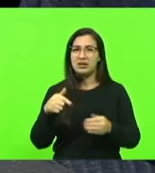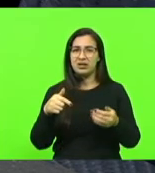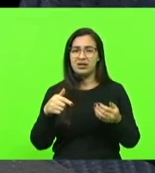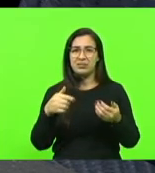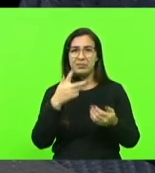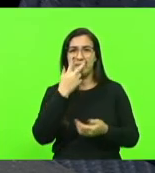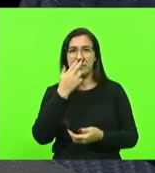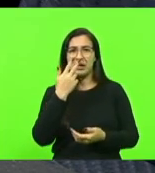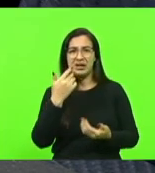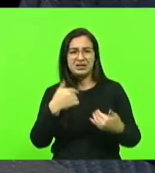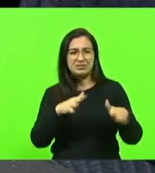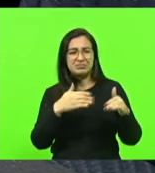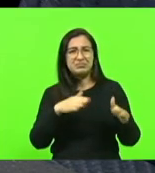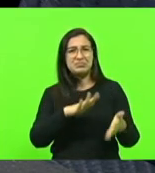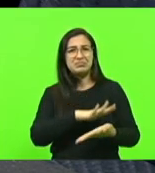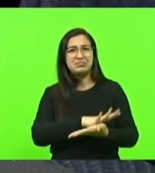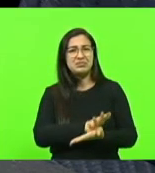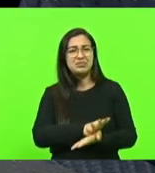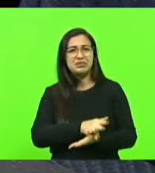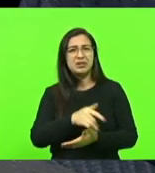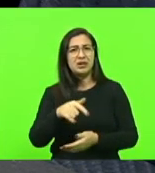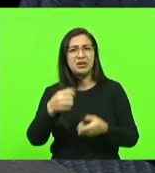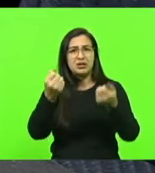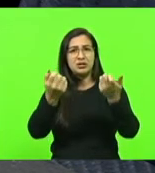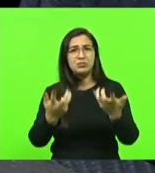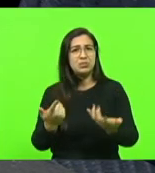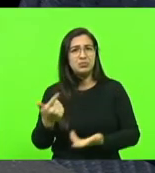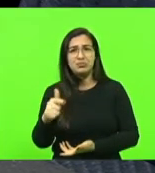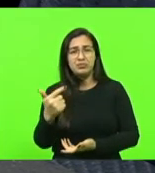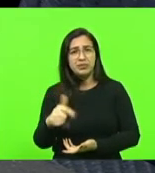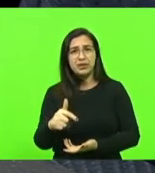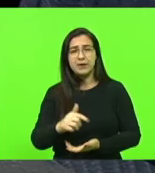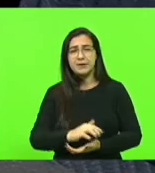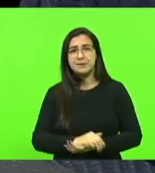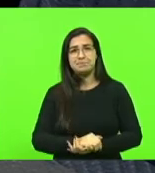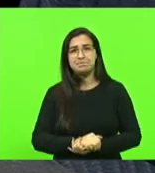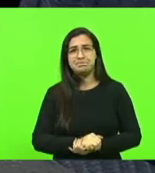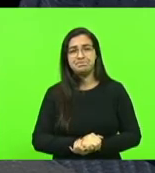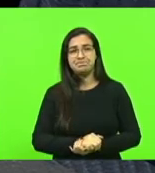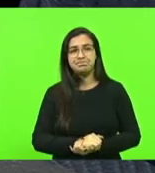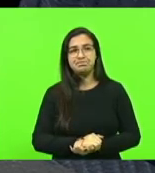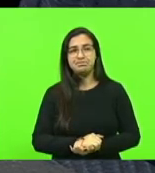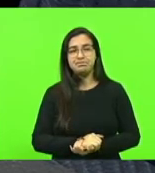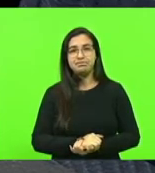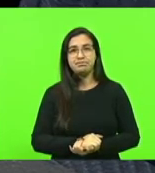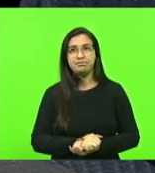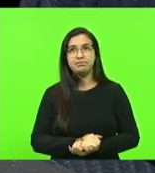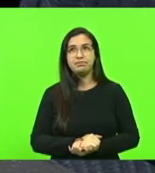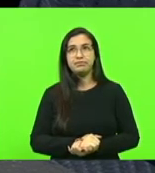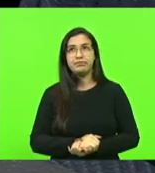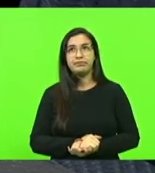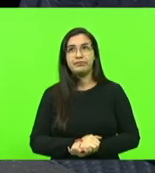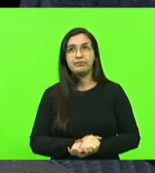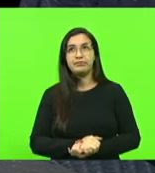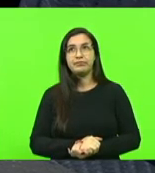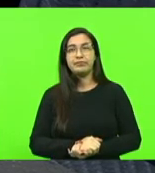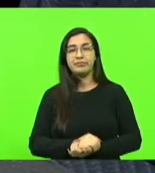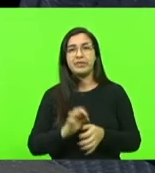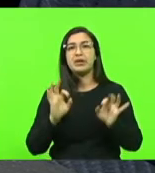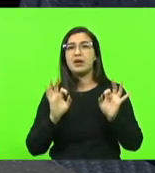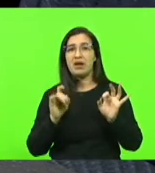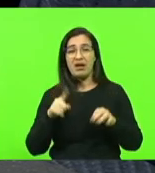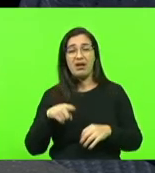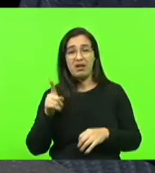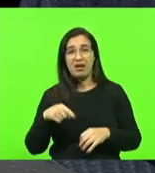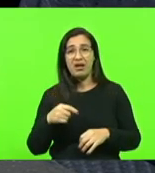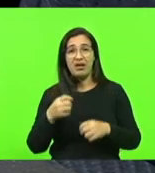discriminação inexplicável. Exato. Inexplicável. E que... Exatamente, deputado. Inexplicável é a